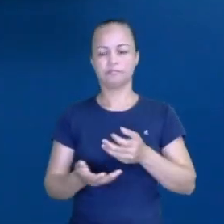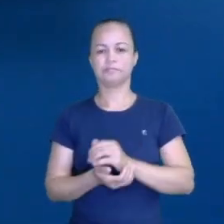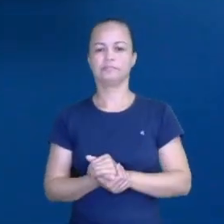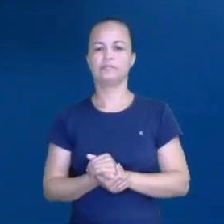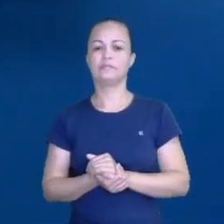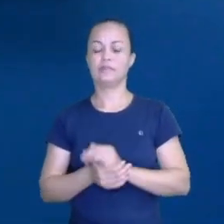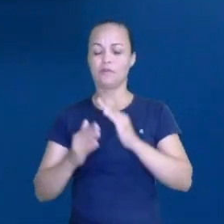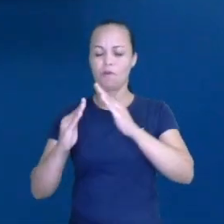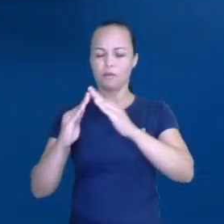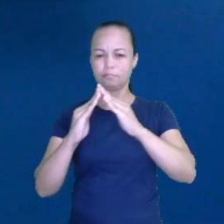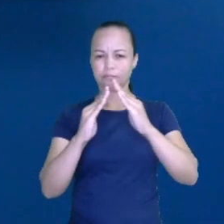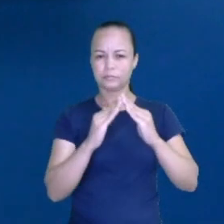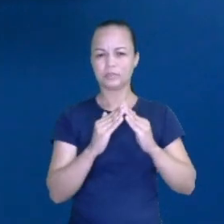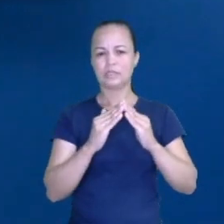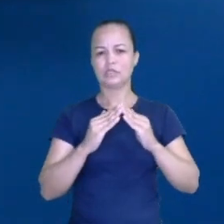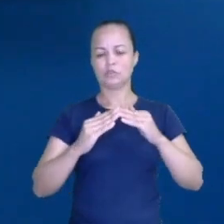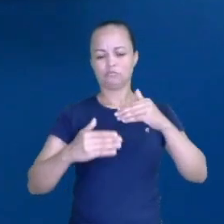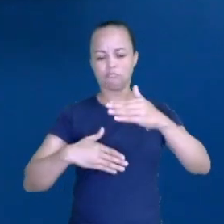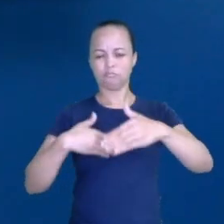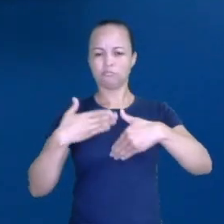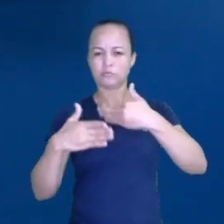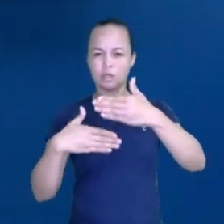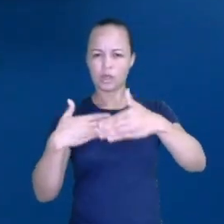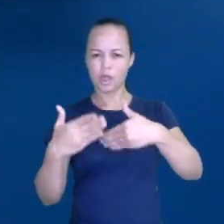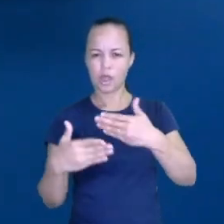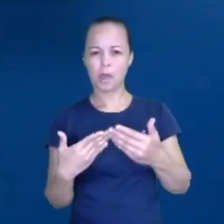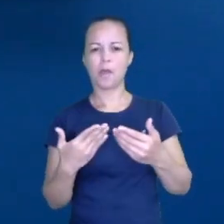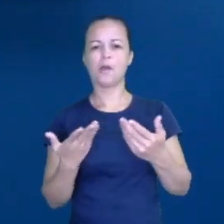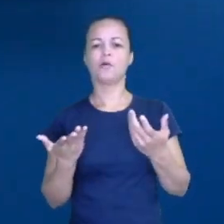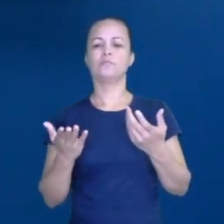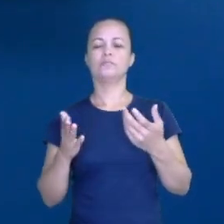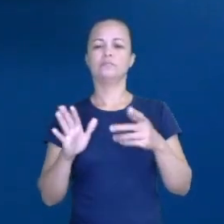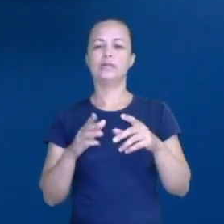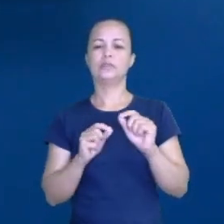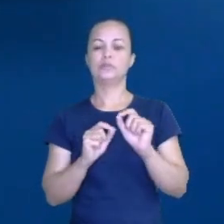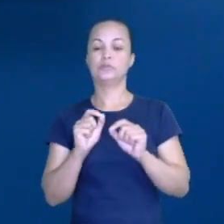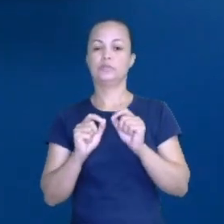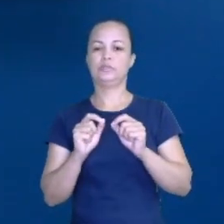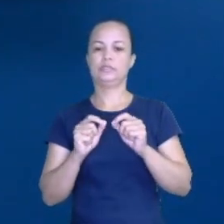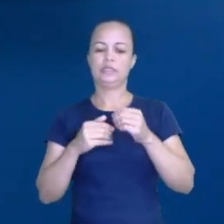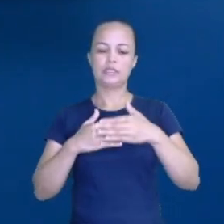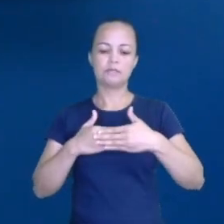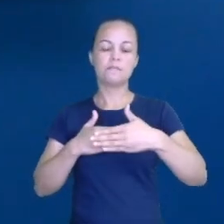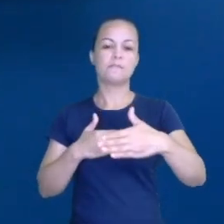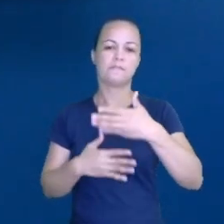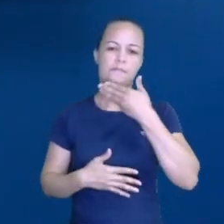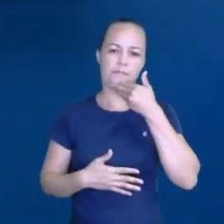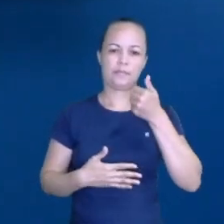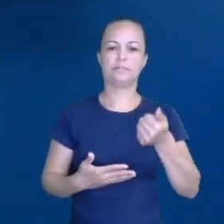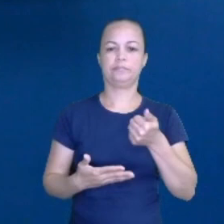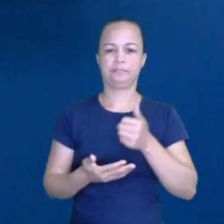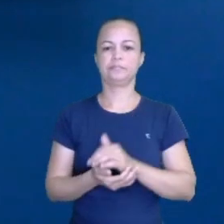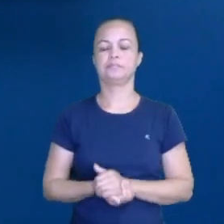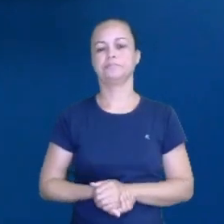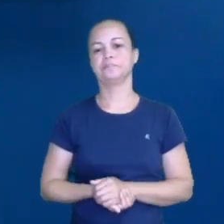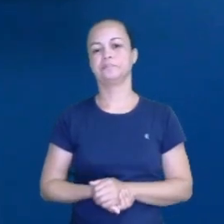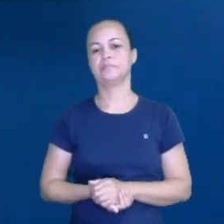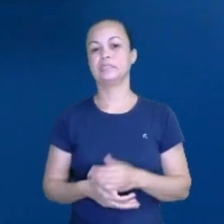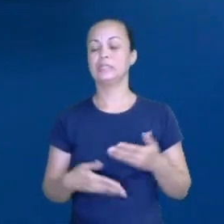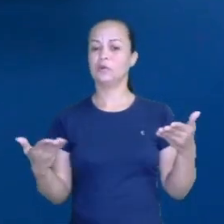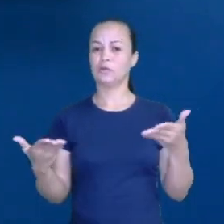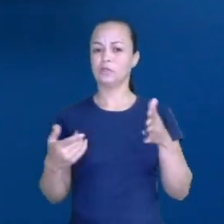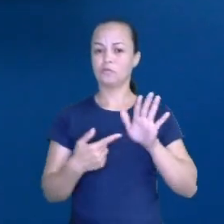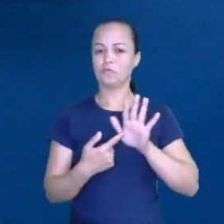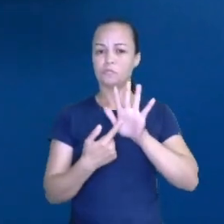elas começaram a passar por um período de avanço durante o tempo. Tá certo? E aqui eu trouxe